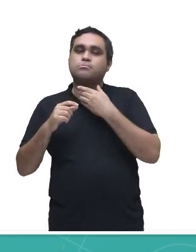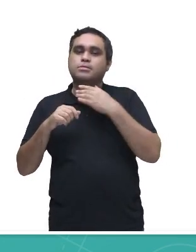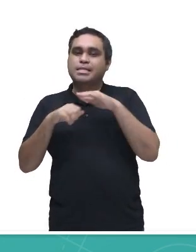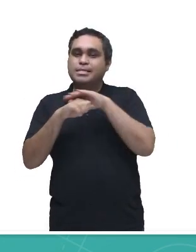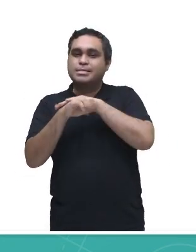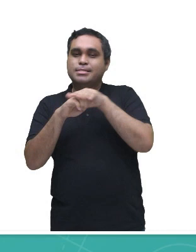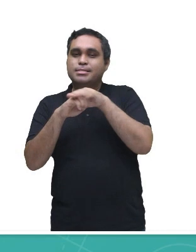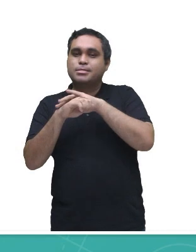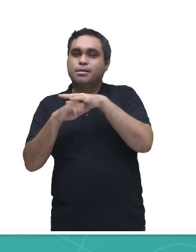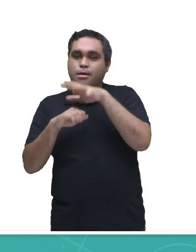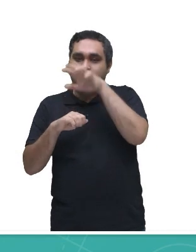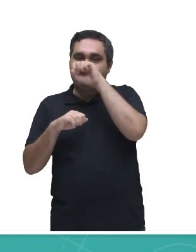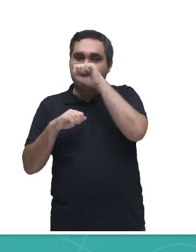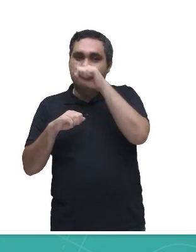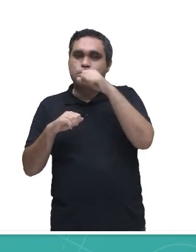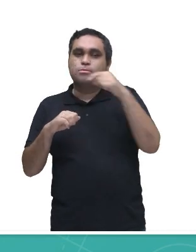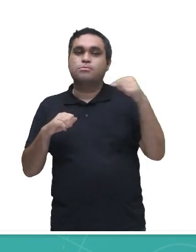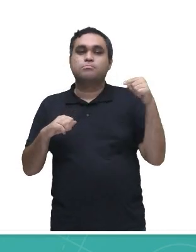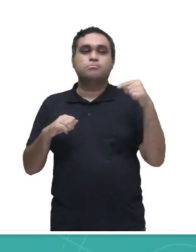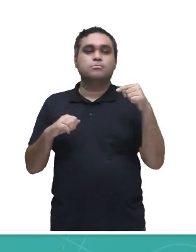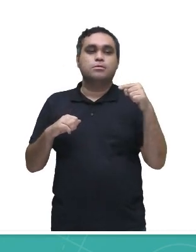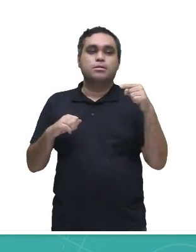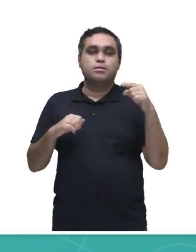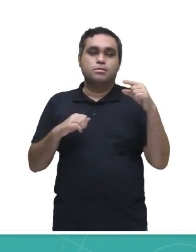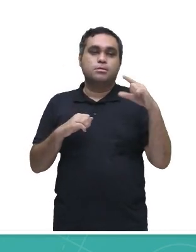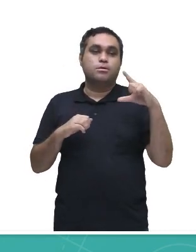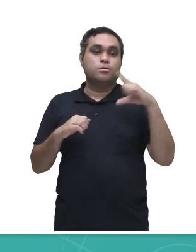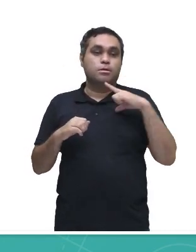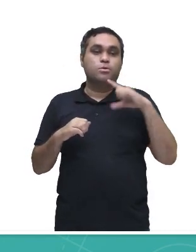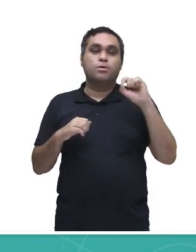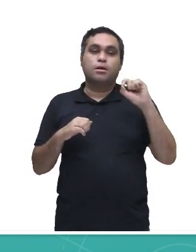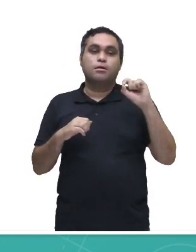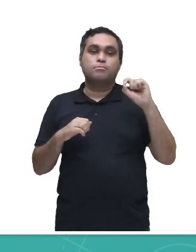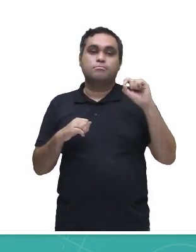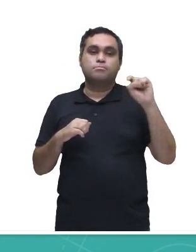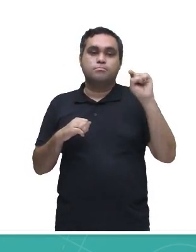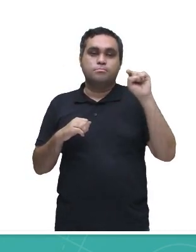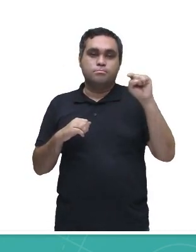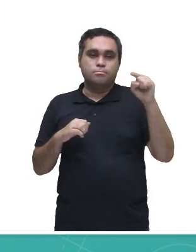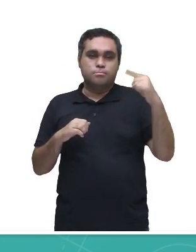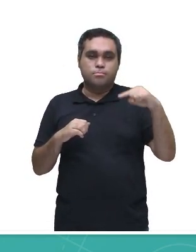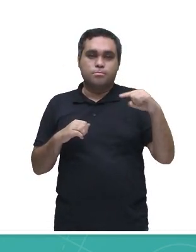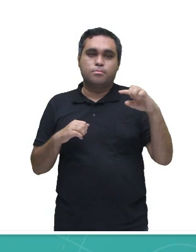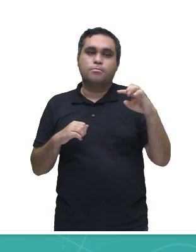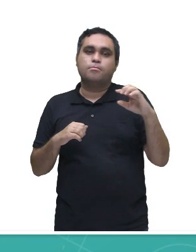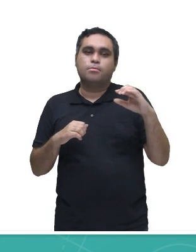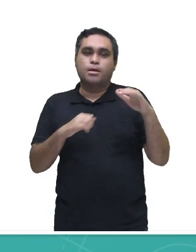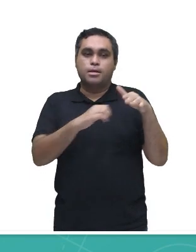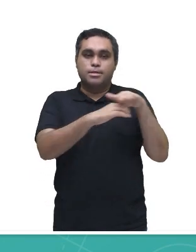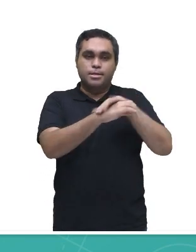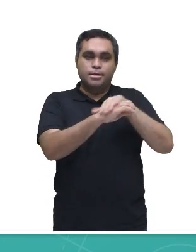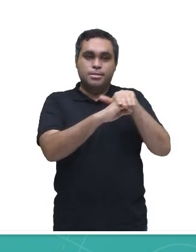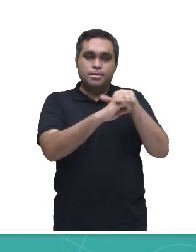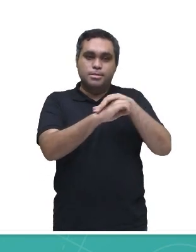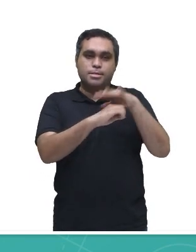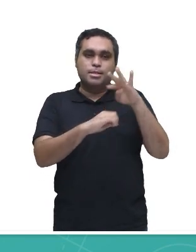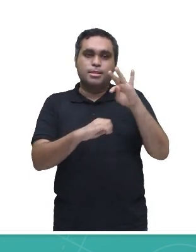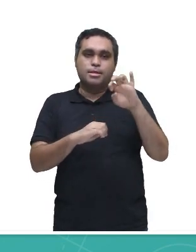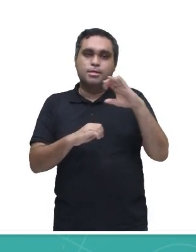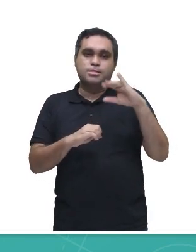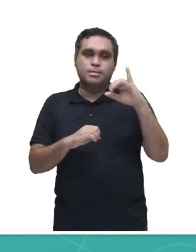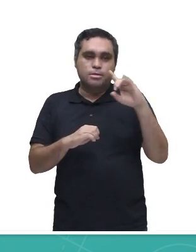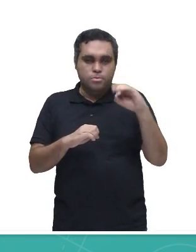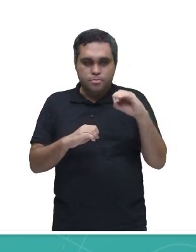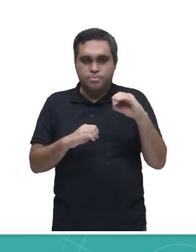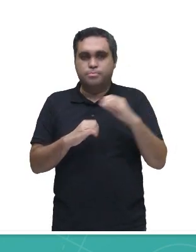Então, depois da célula, você sabe que vem o quê? Tecido. Quem respondeu corretamente, parabéns.